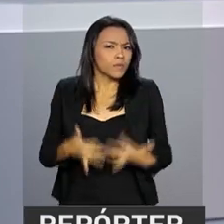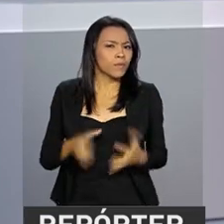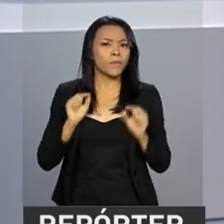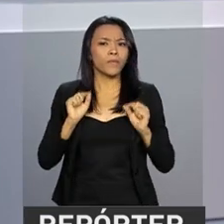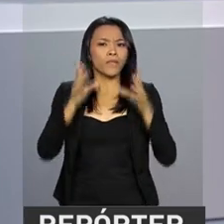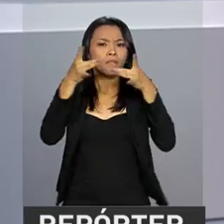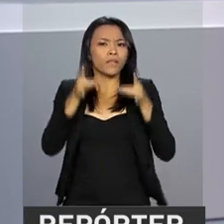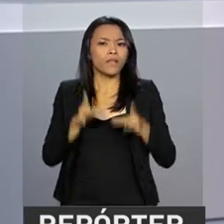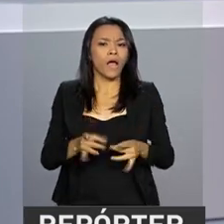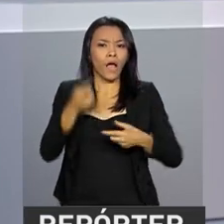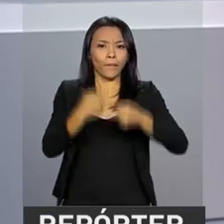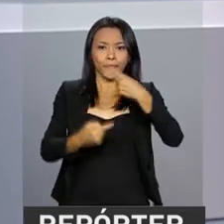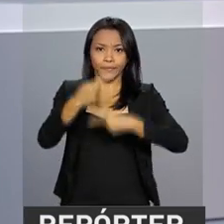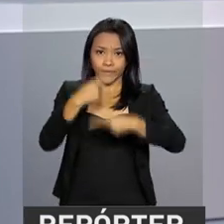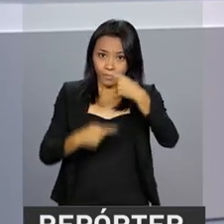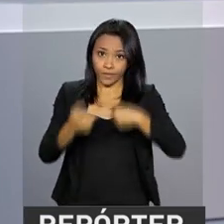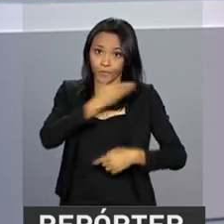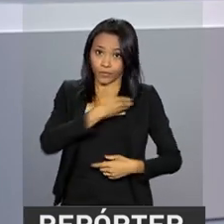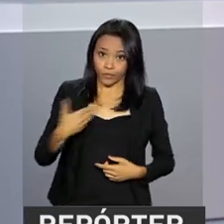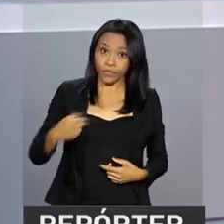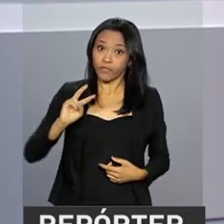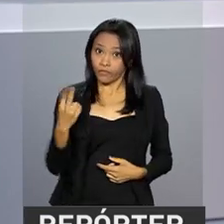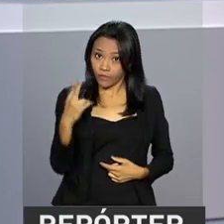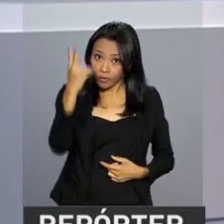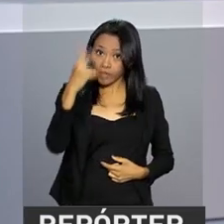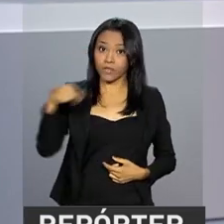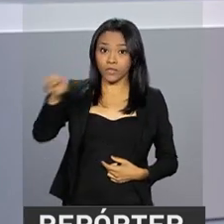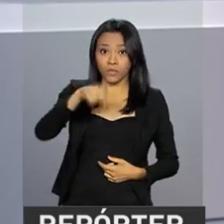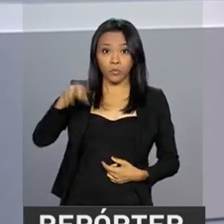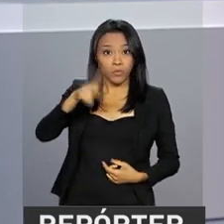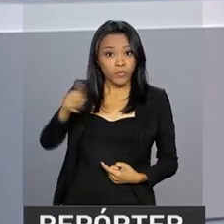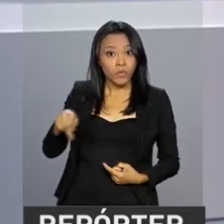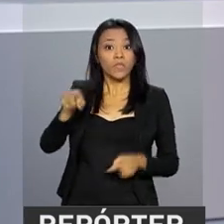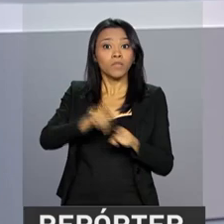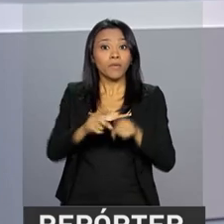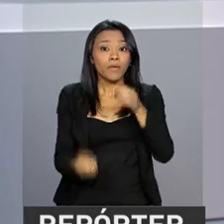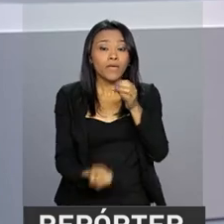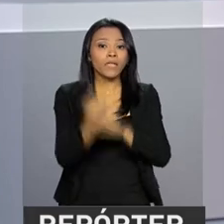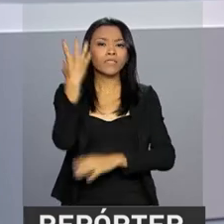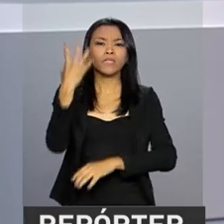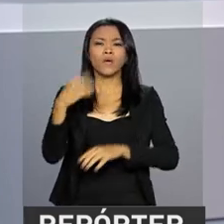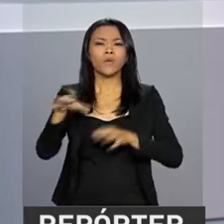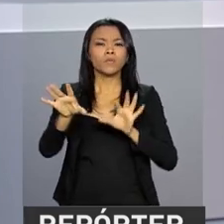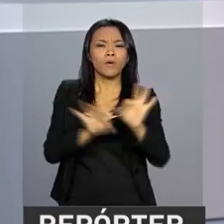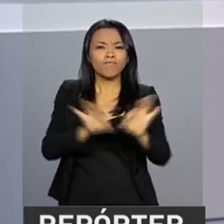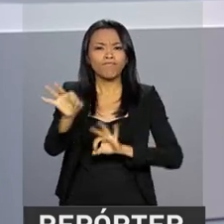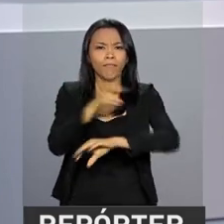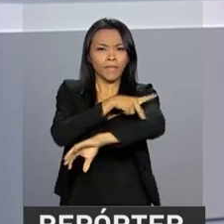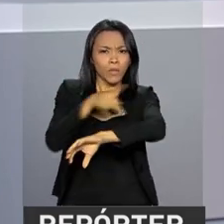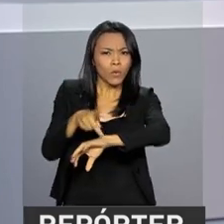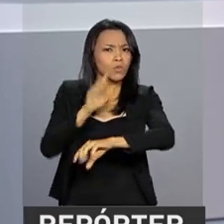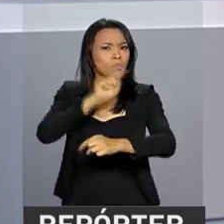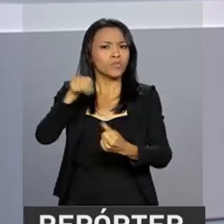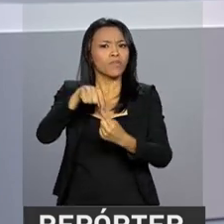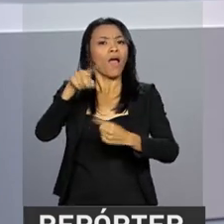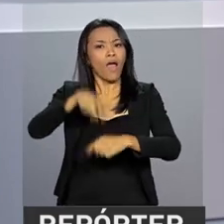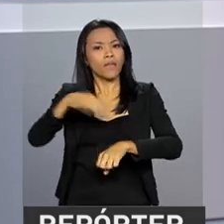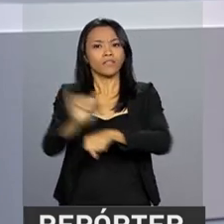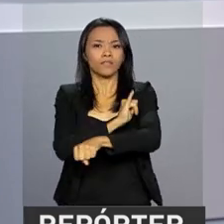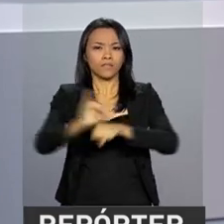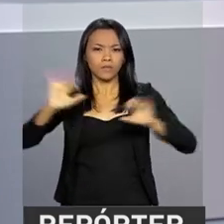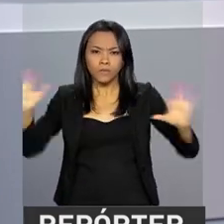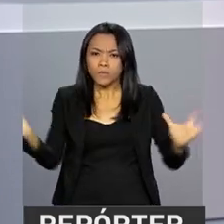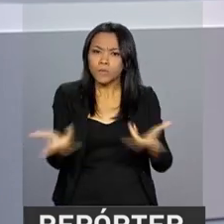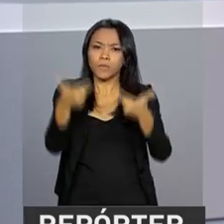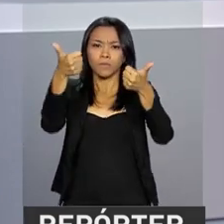a política do governo de valorização do professor com a criação da residência pedagógica um instrumento que vai garantir mais qualidade na educação